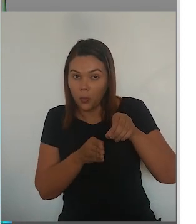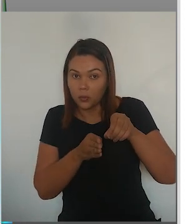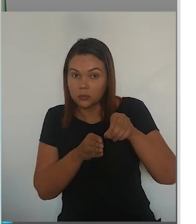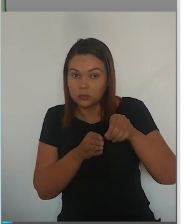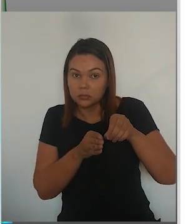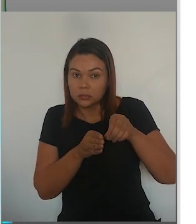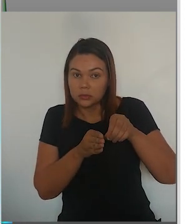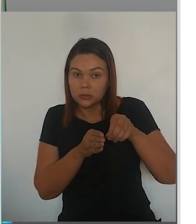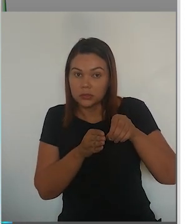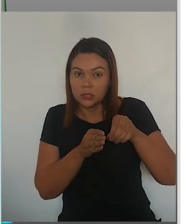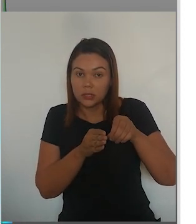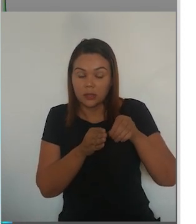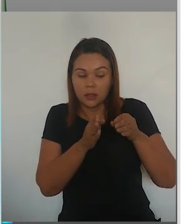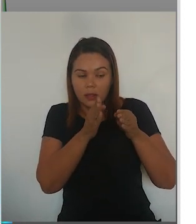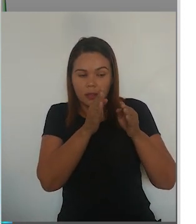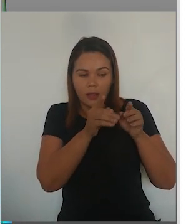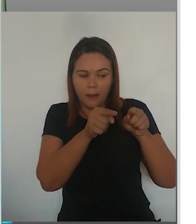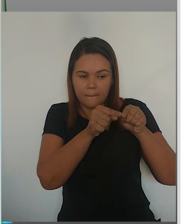se refere.